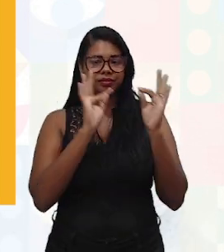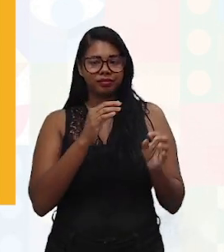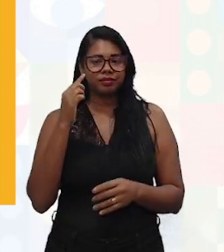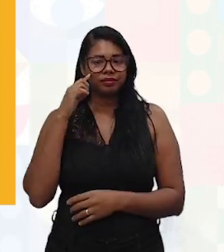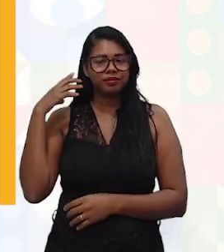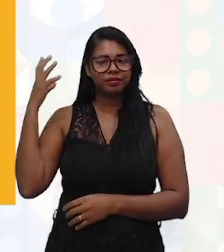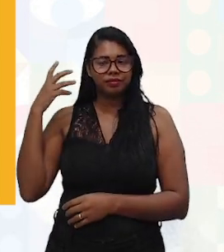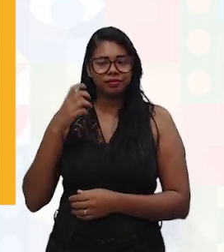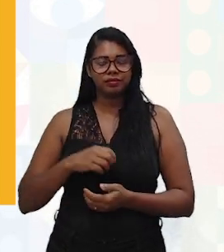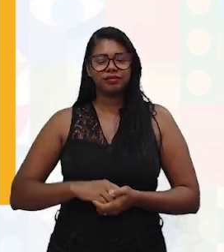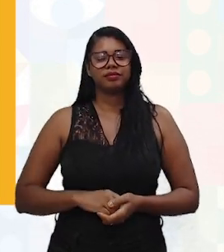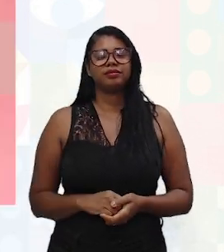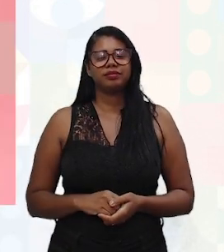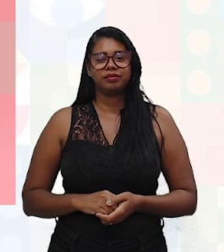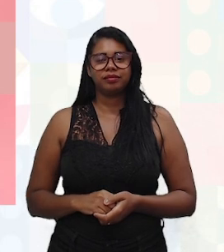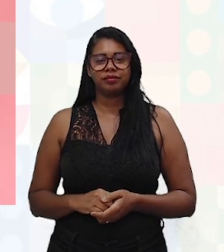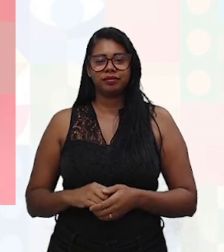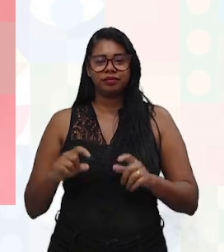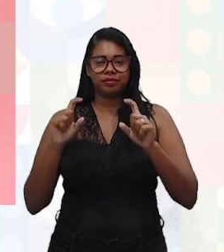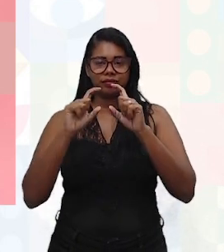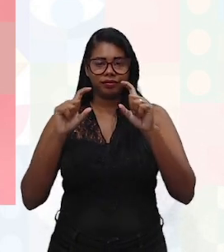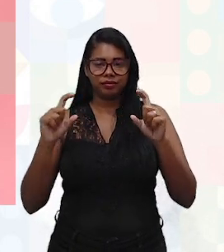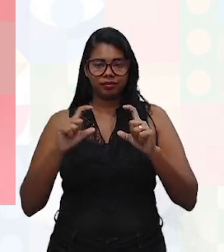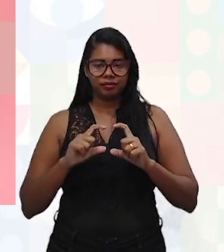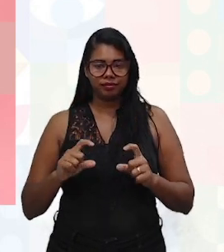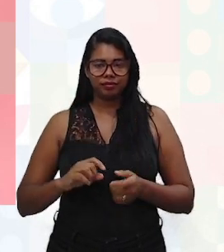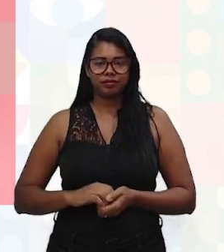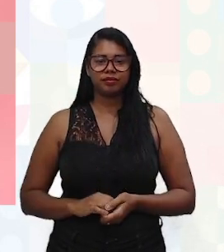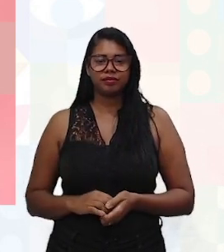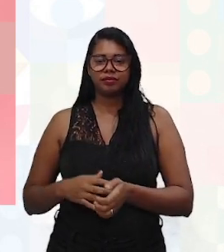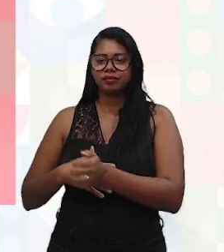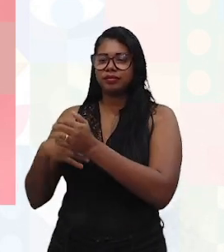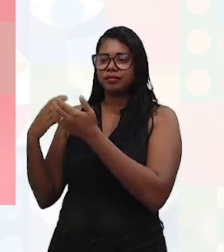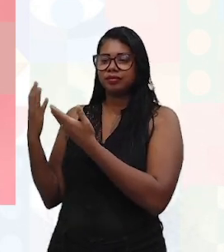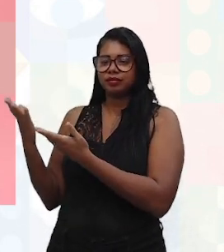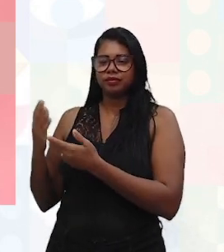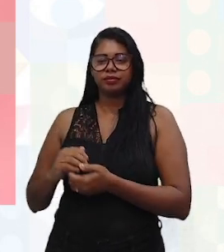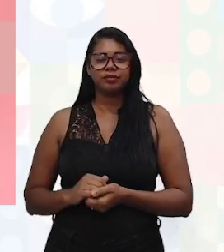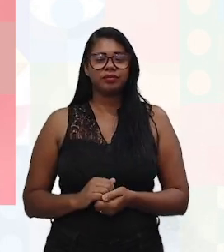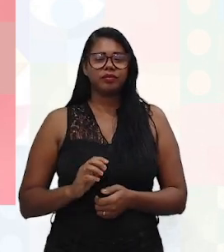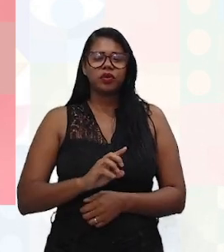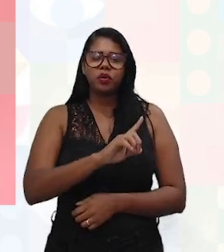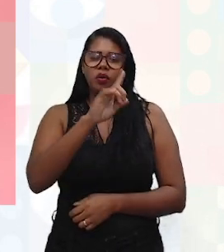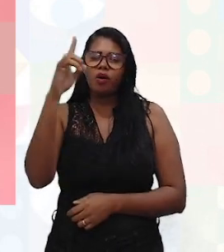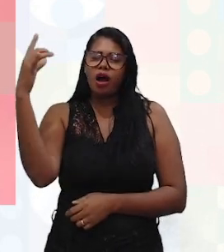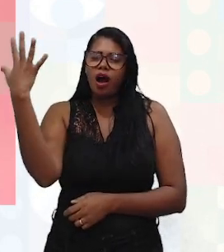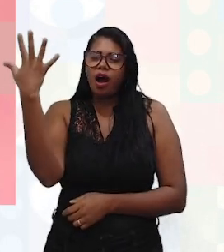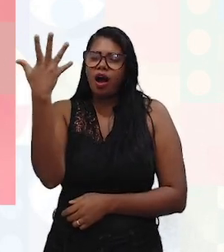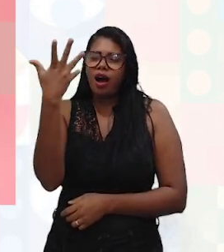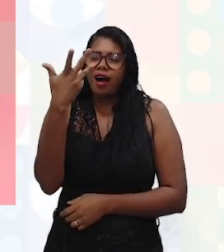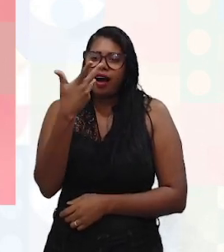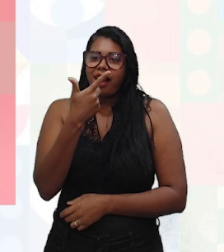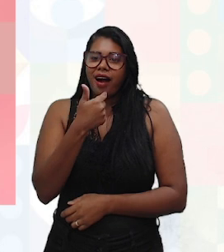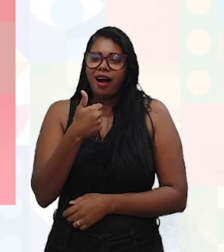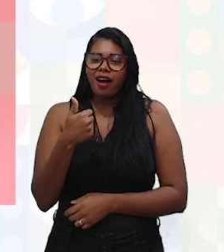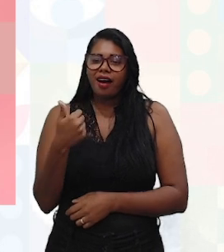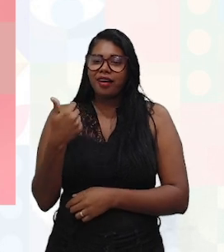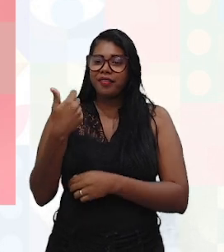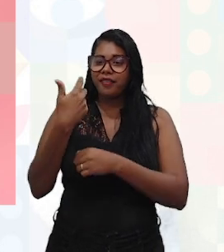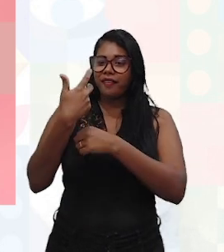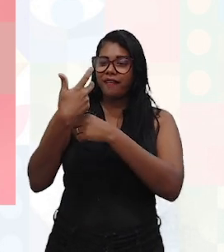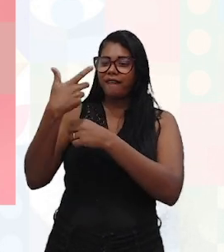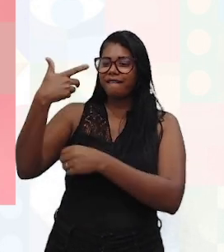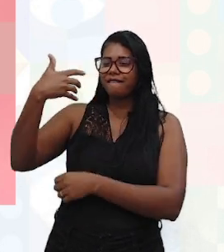bom? Num dos trechos da música, o Mumuzinho ele diz assim: o dia estava tão lindo, fiz uma selfie